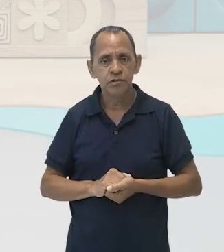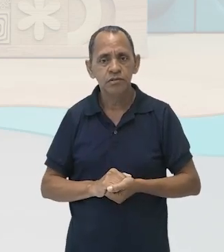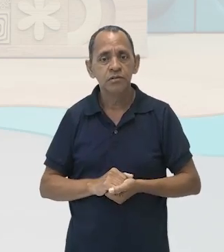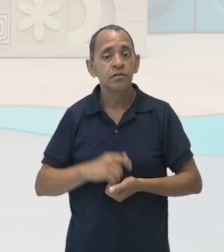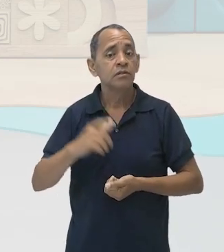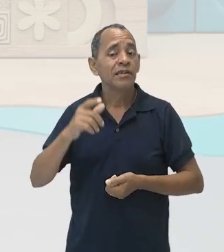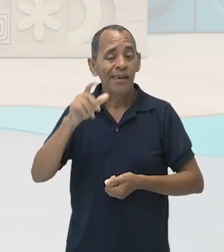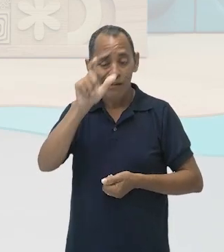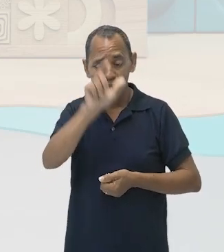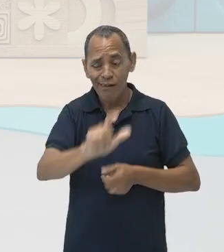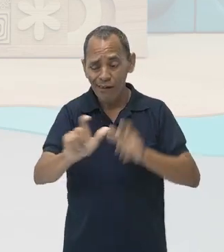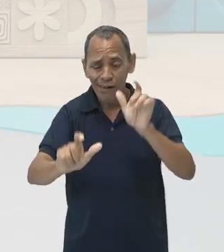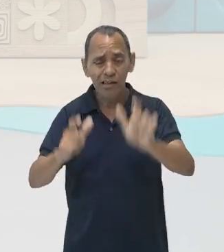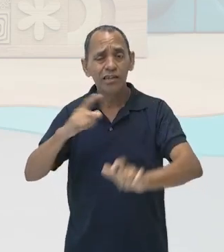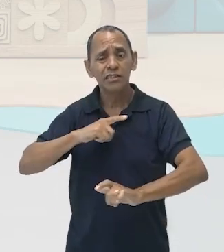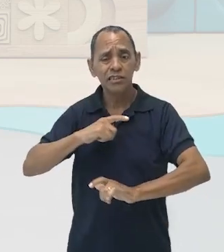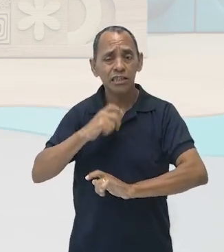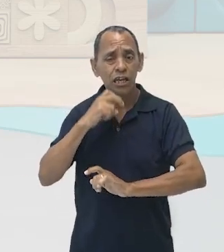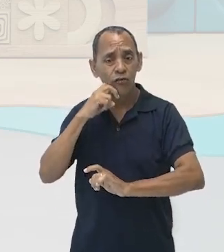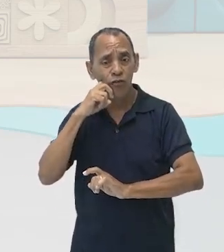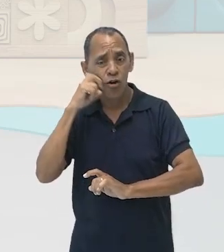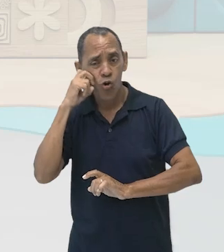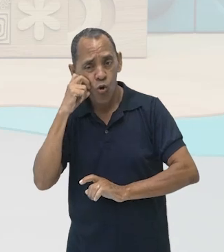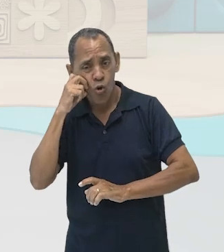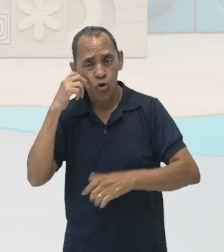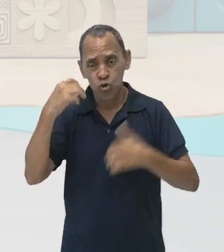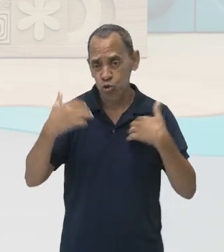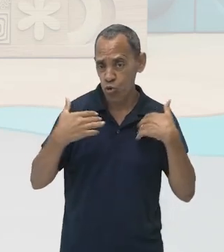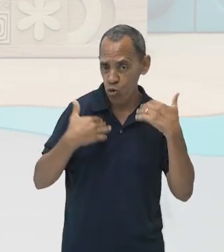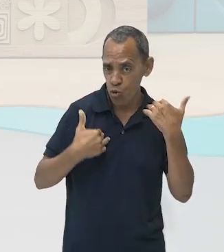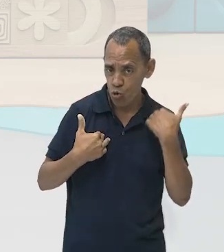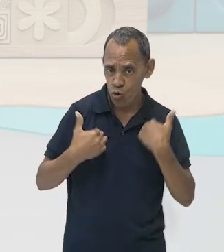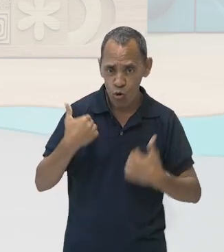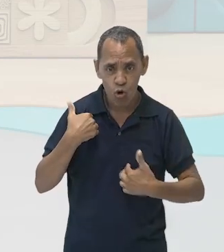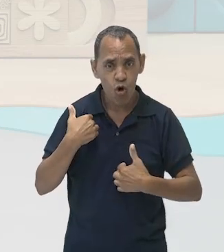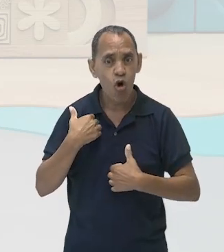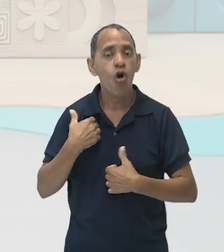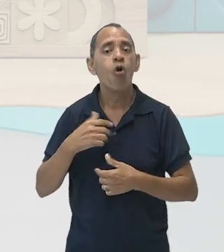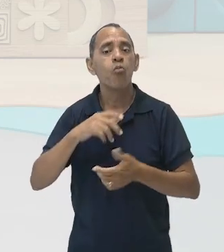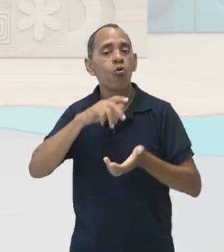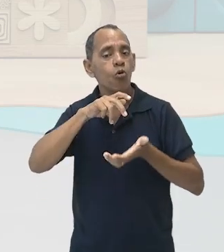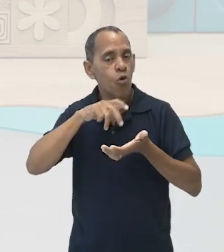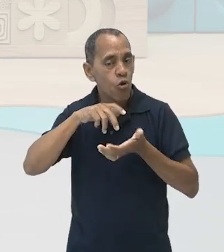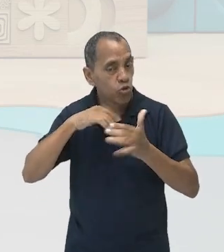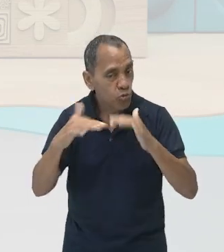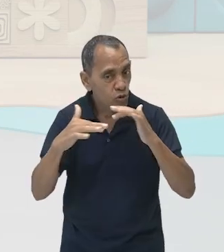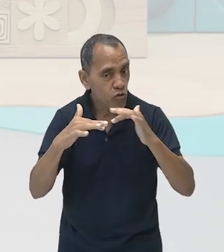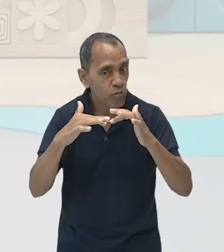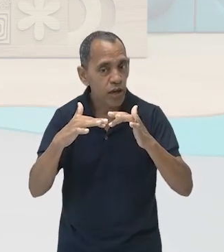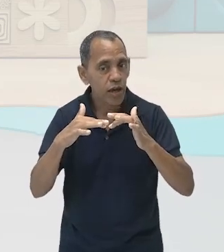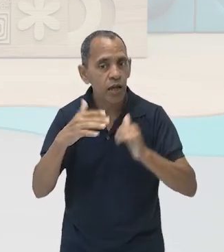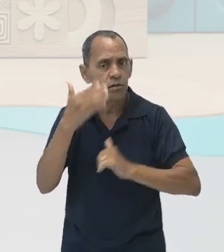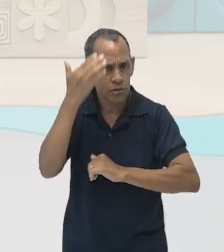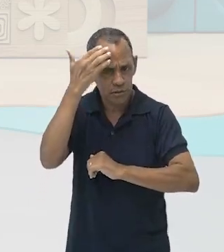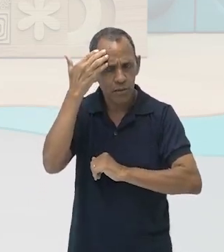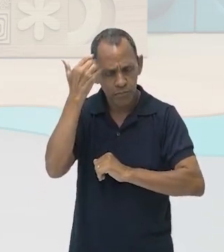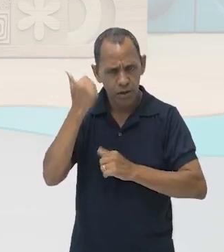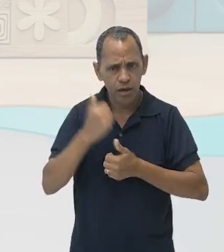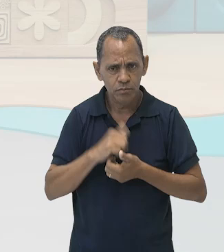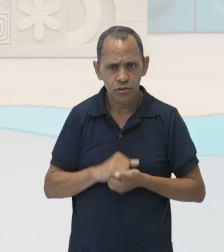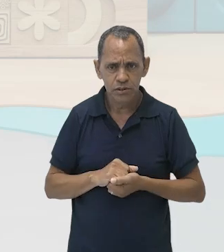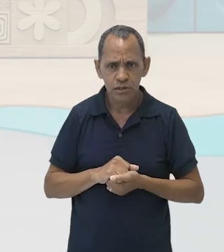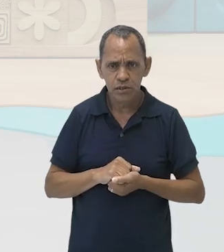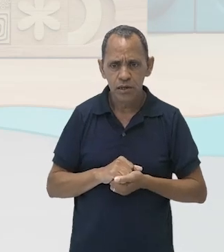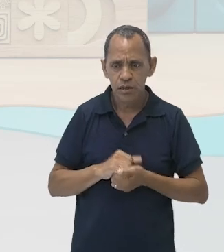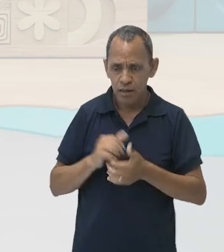do corpo, do próprio movimento. A gente sabe que quando a gente vai envelhecendo, os nossos movimentos eles vão